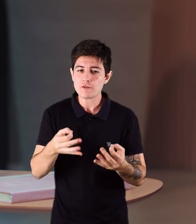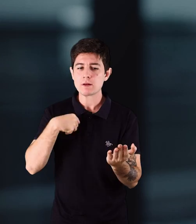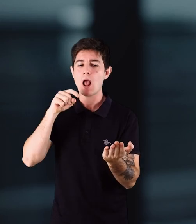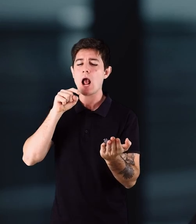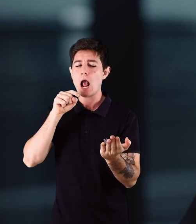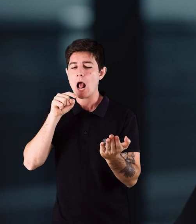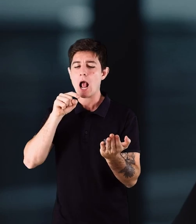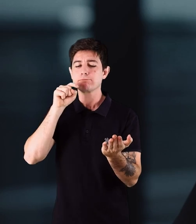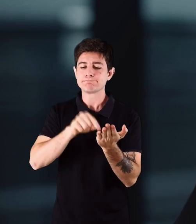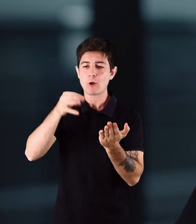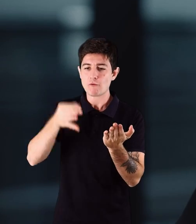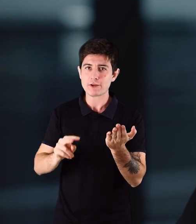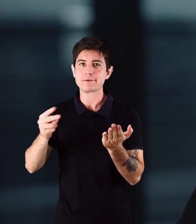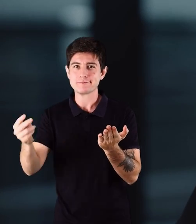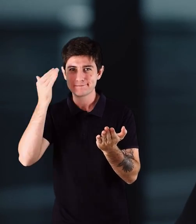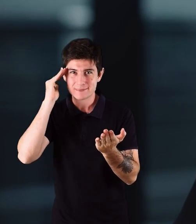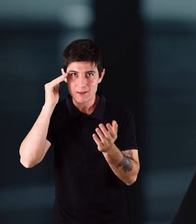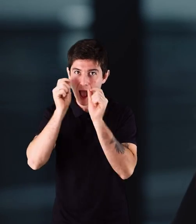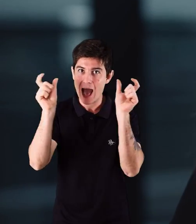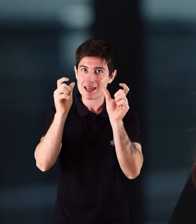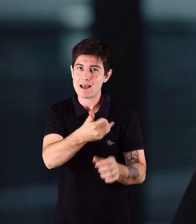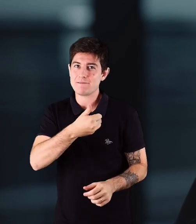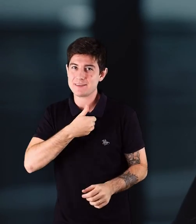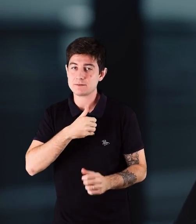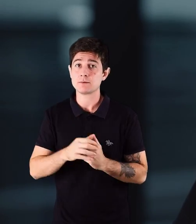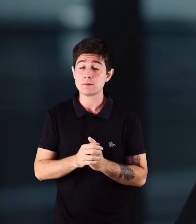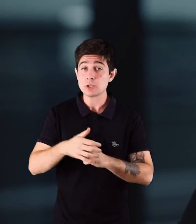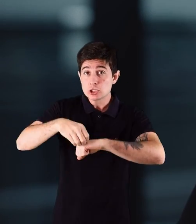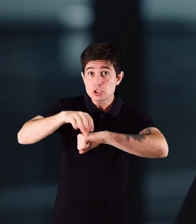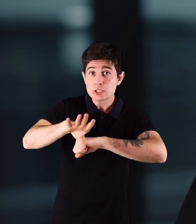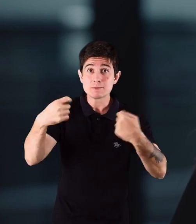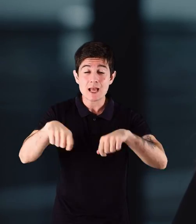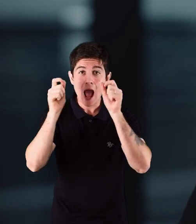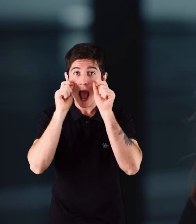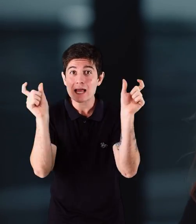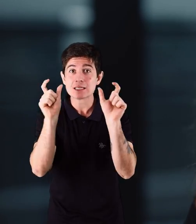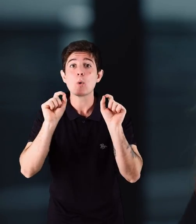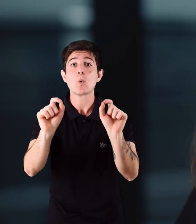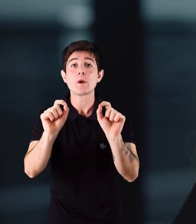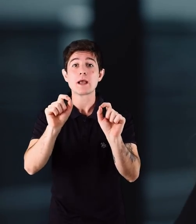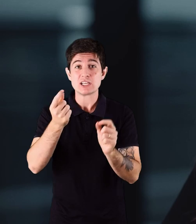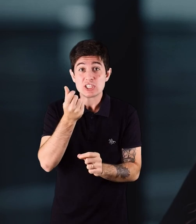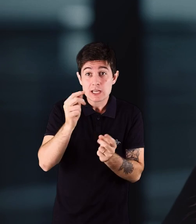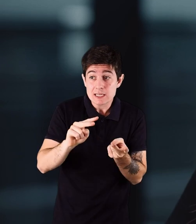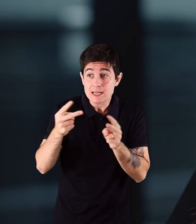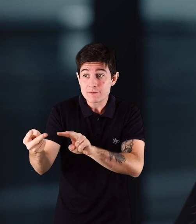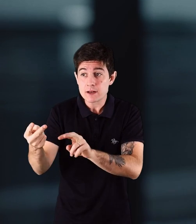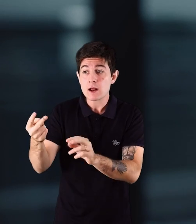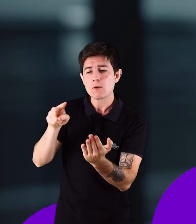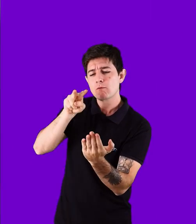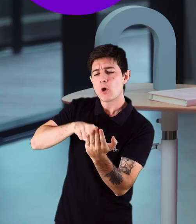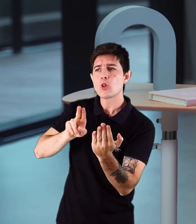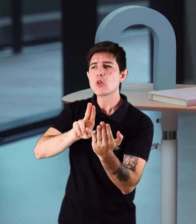não. Lembrando, é importante checar muito bem para quem você vai enviar dinheiro. O alerta de golpes é uma ferramenta a mais para ajudar a te